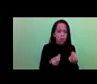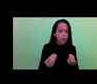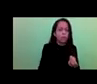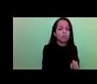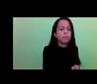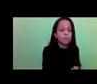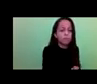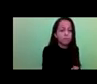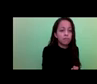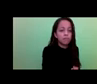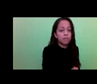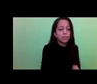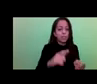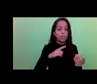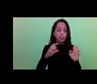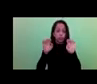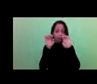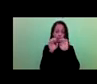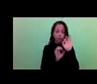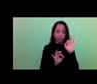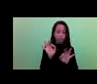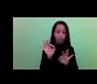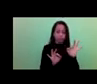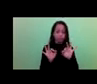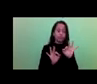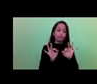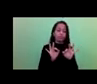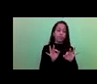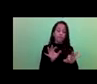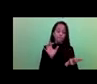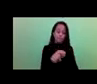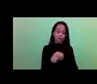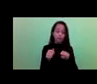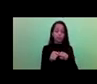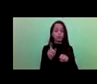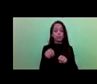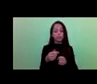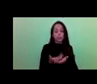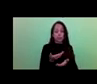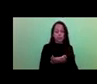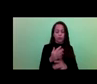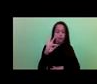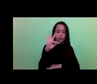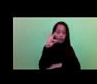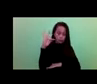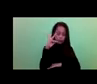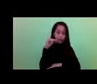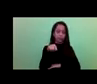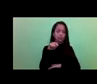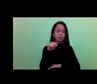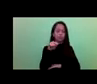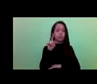estruturar e organizar a formação formal, em particular, por meio